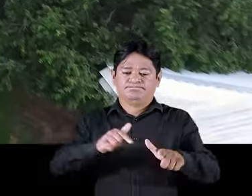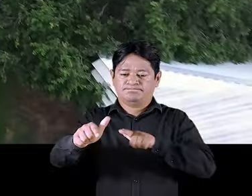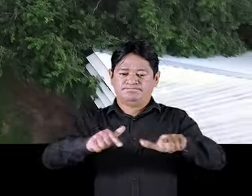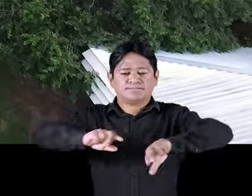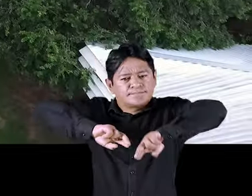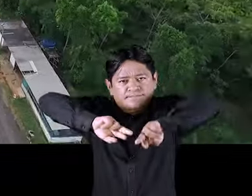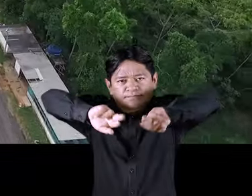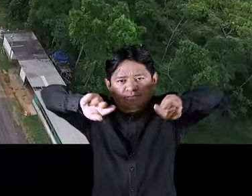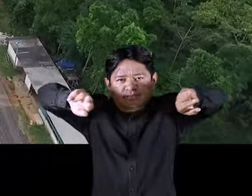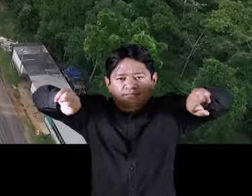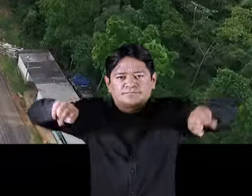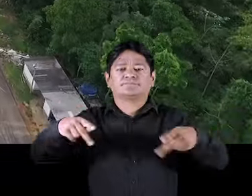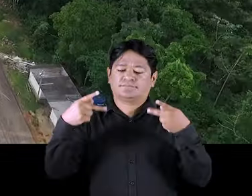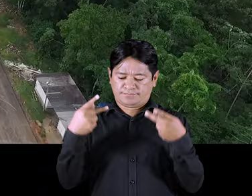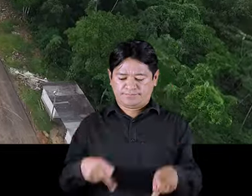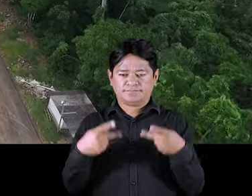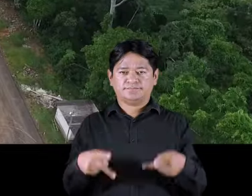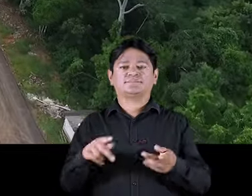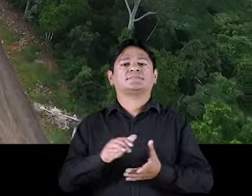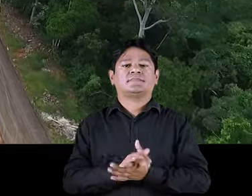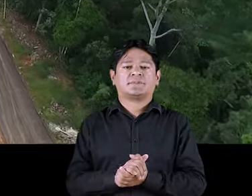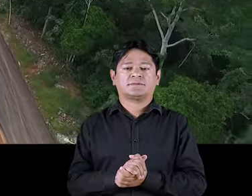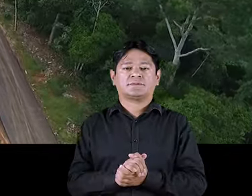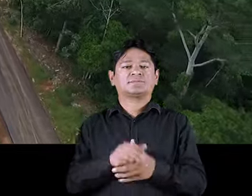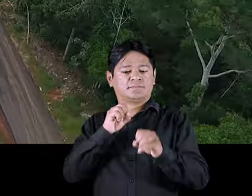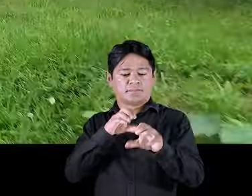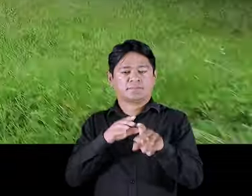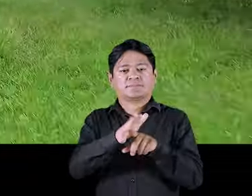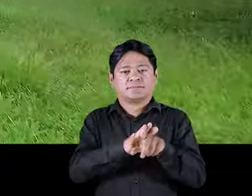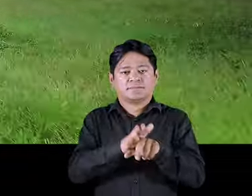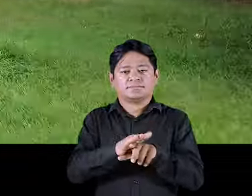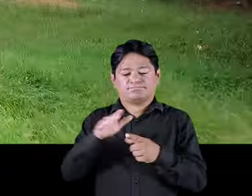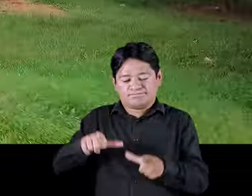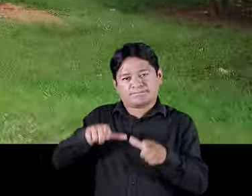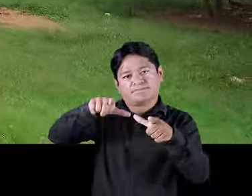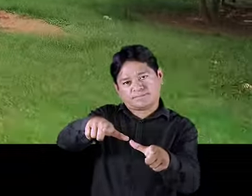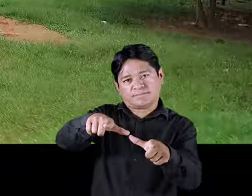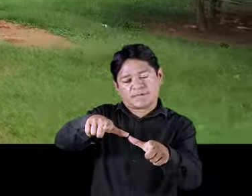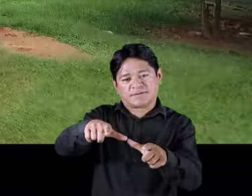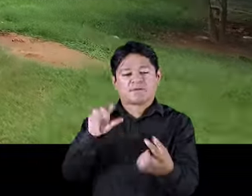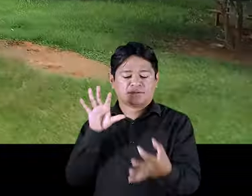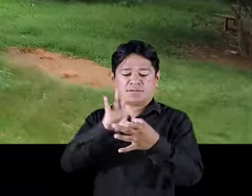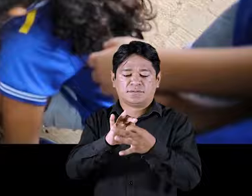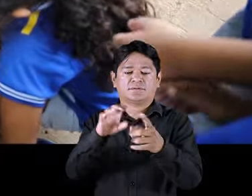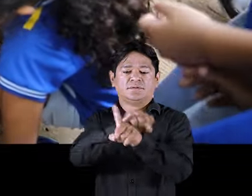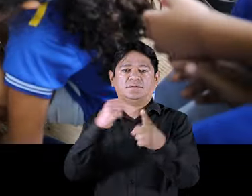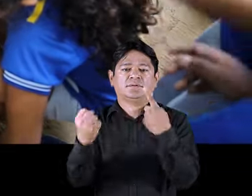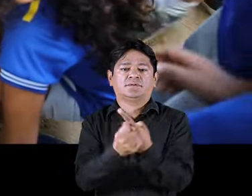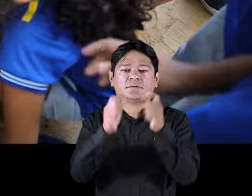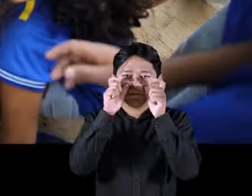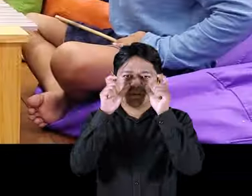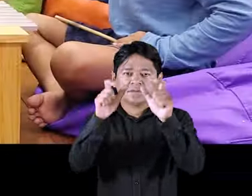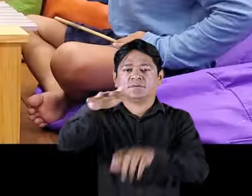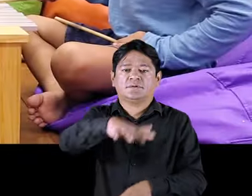suporte às diversas atividades realizadas na instituição, ensino, pesquisa e extensão, sintonizadas com as